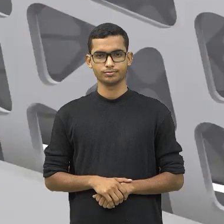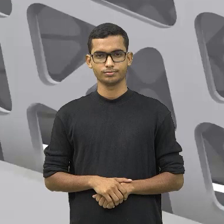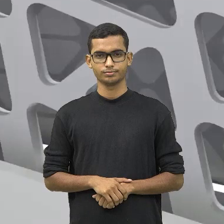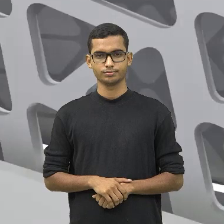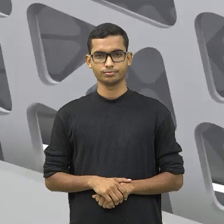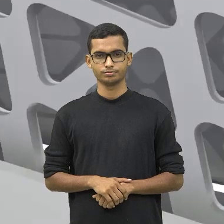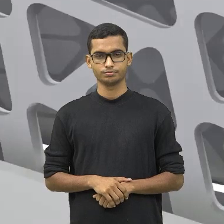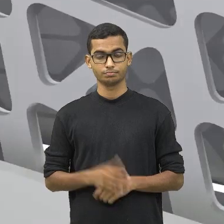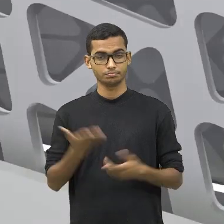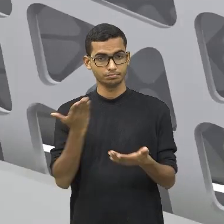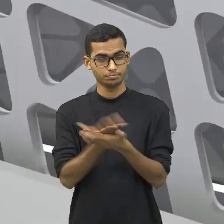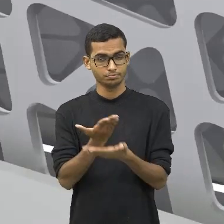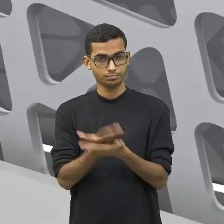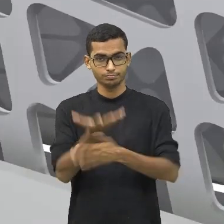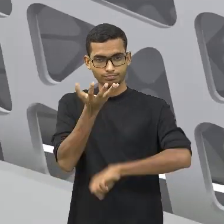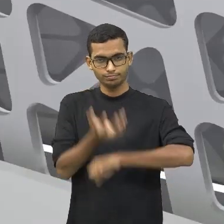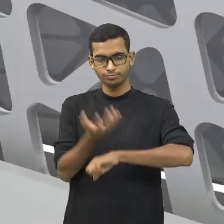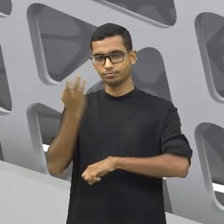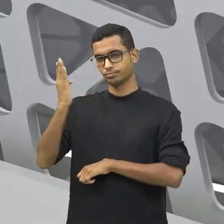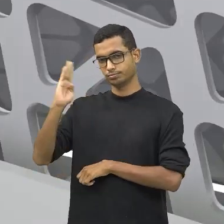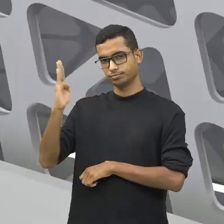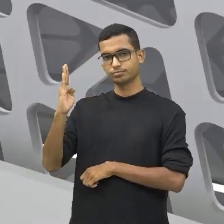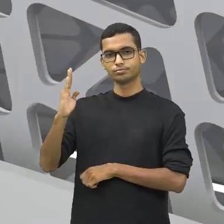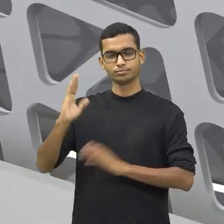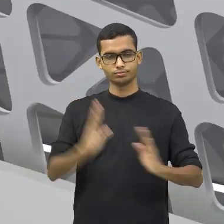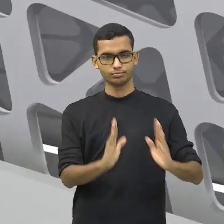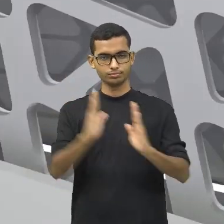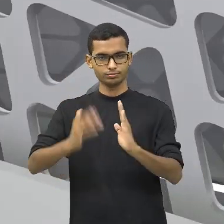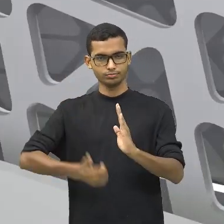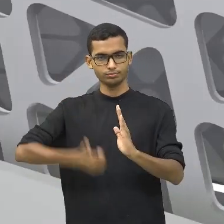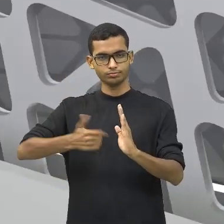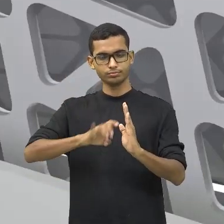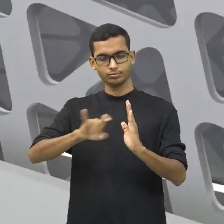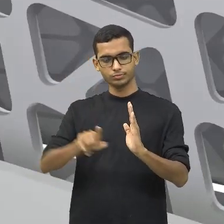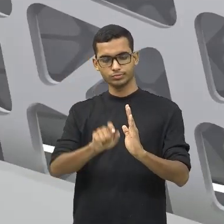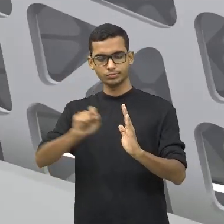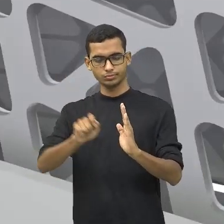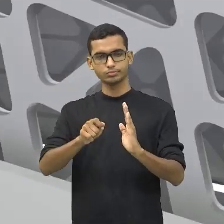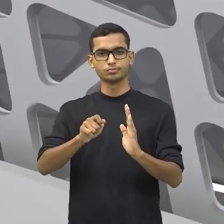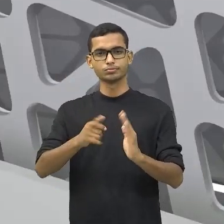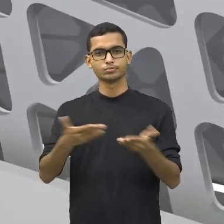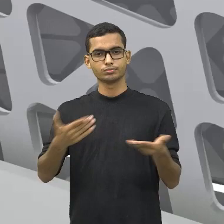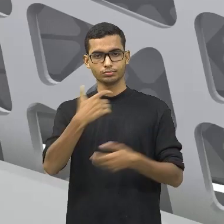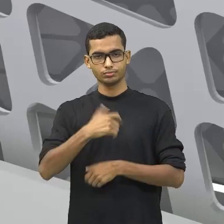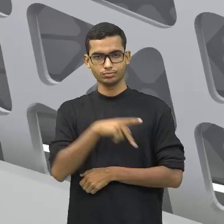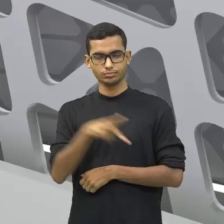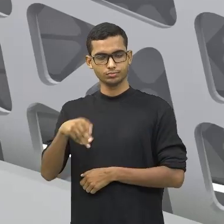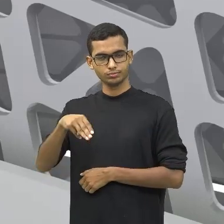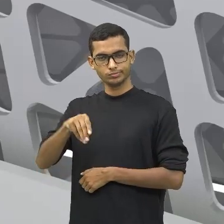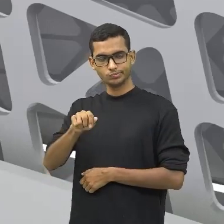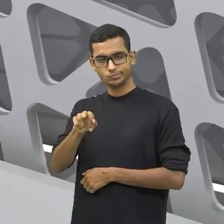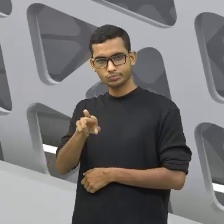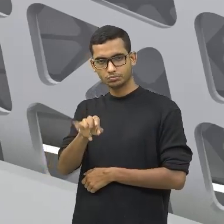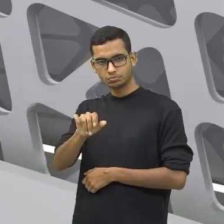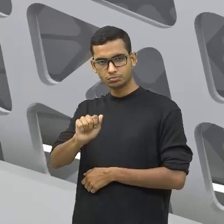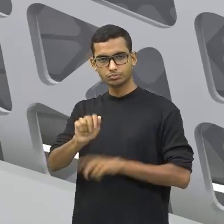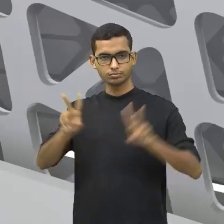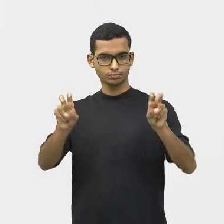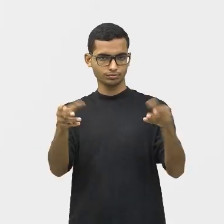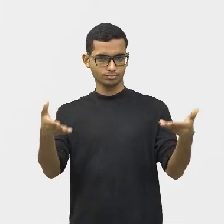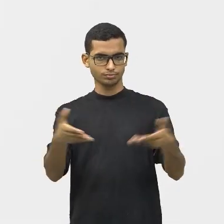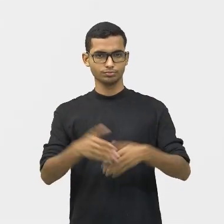Então, vamos para a nossa aula de Biologia da EJA, primeira fase. Então, sou a professora Márcia Maciel e vamos ver o que vai ter na aula de